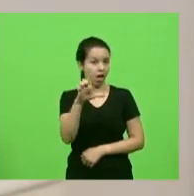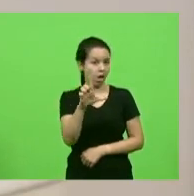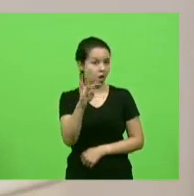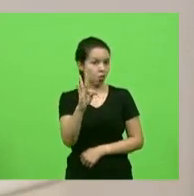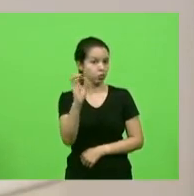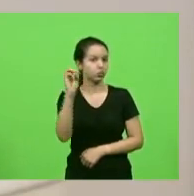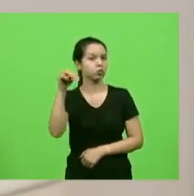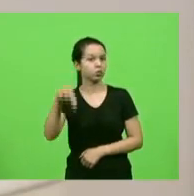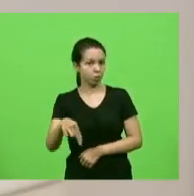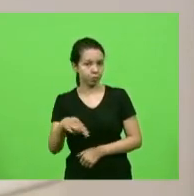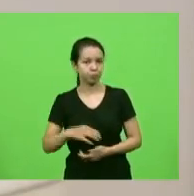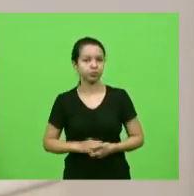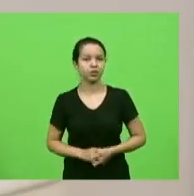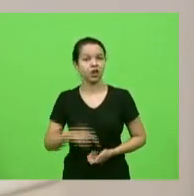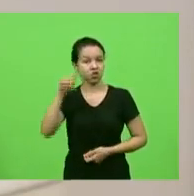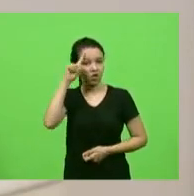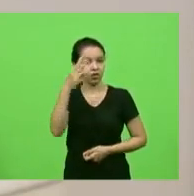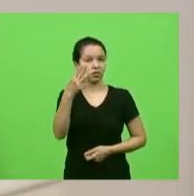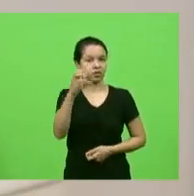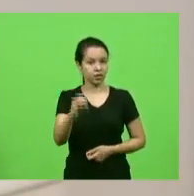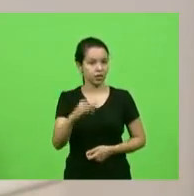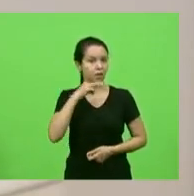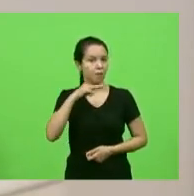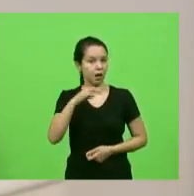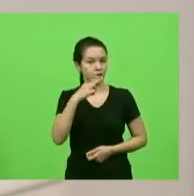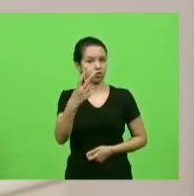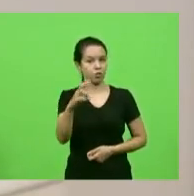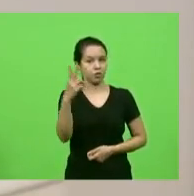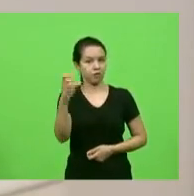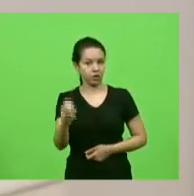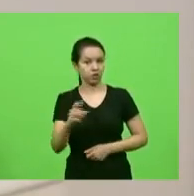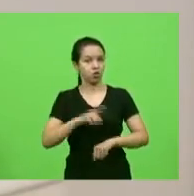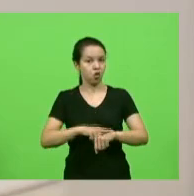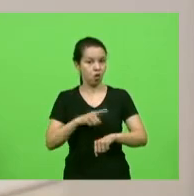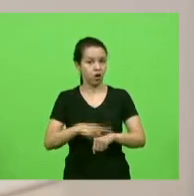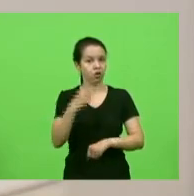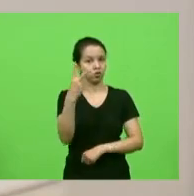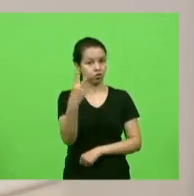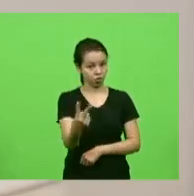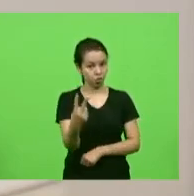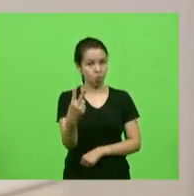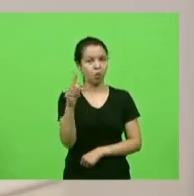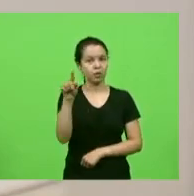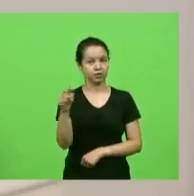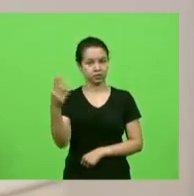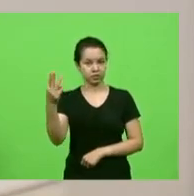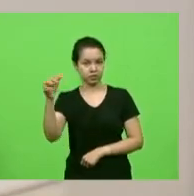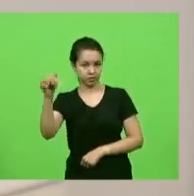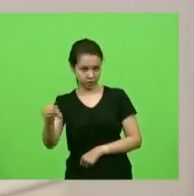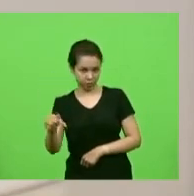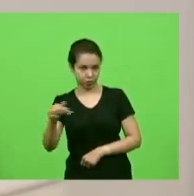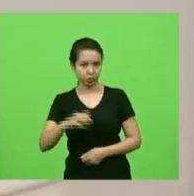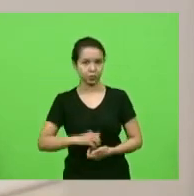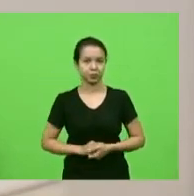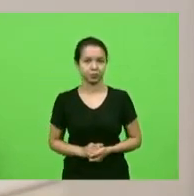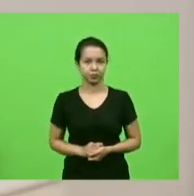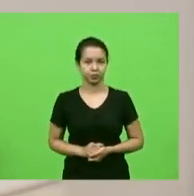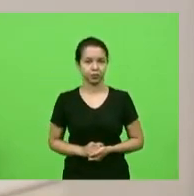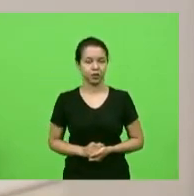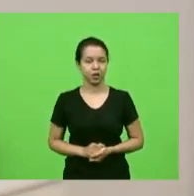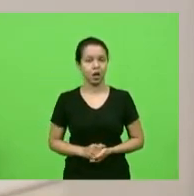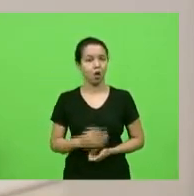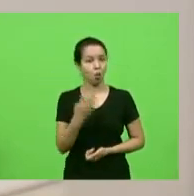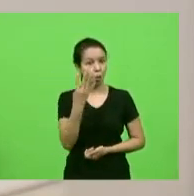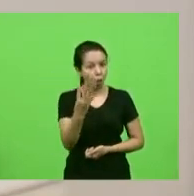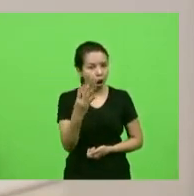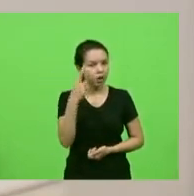Zeferino, em 30/3/2020, às 14h37, ou seja, aproximadamente 4 dias